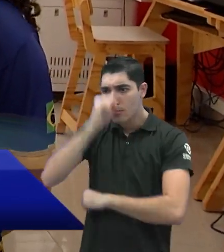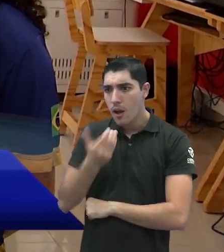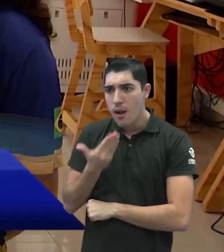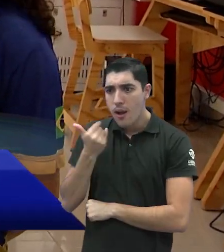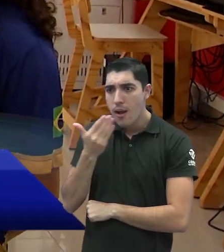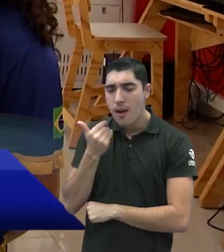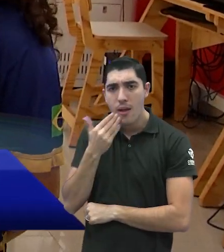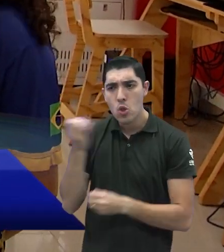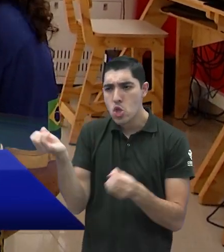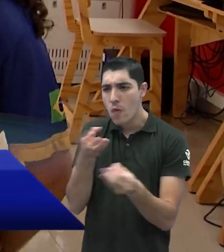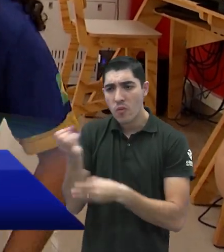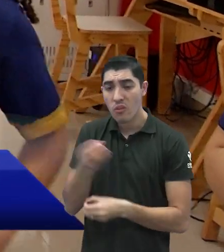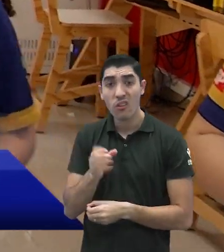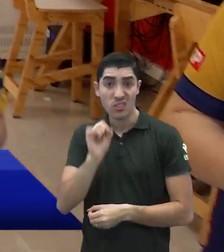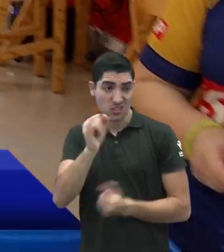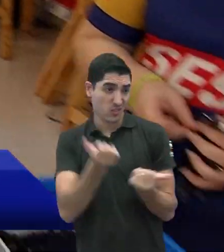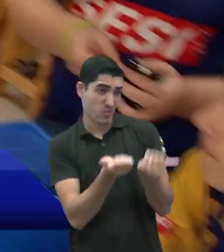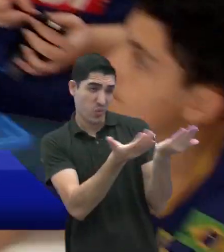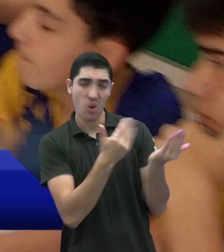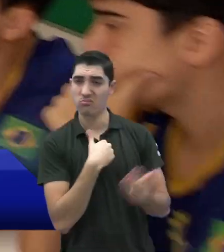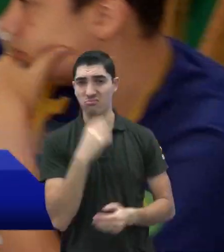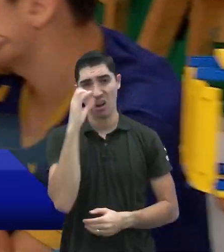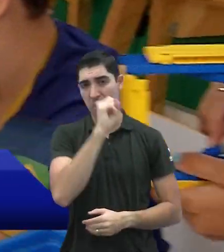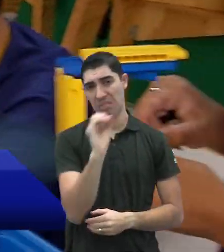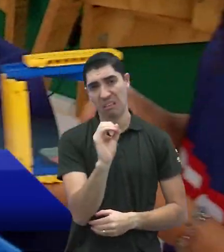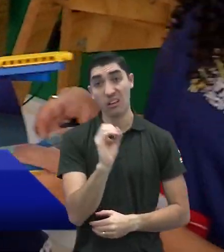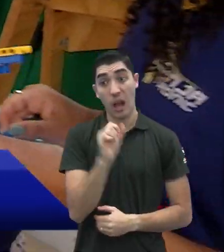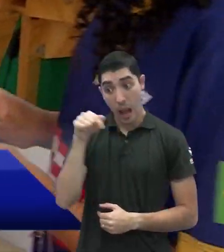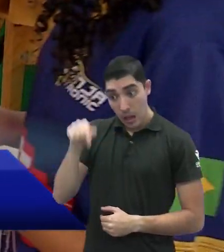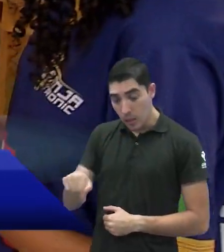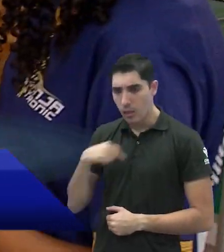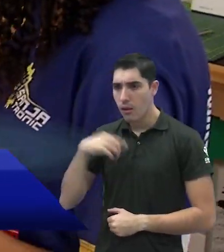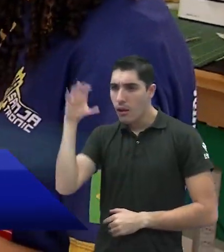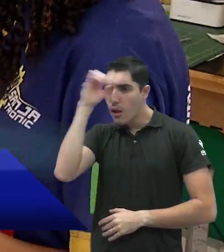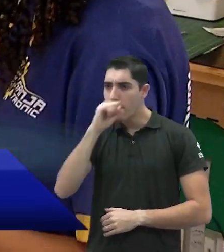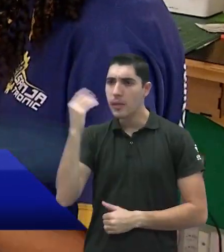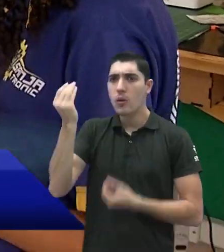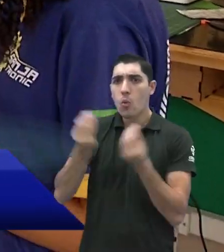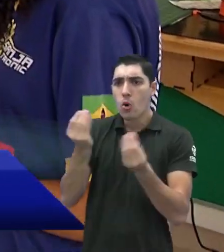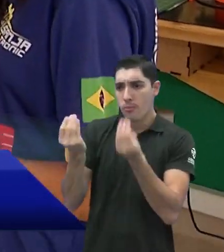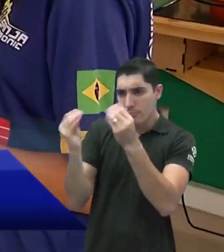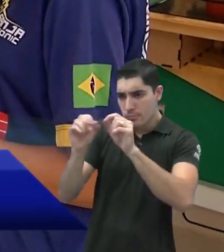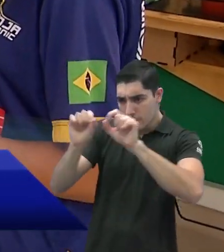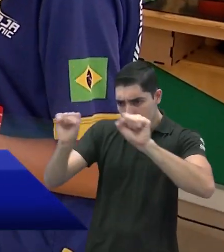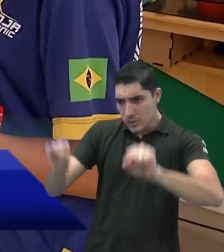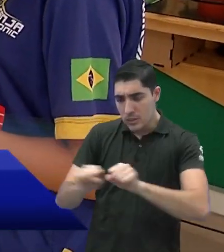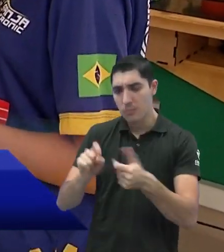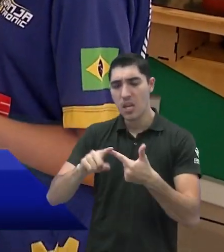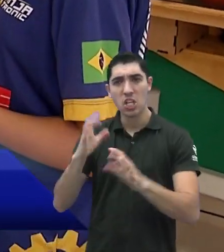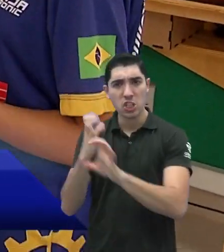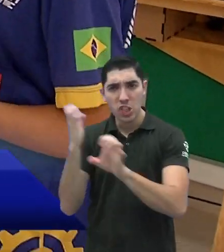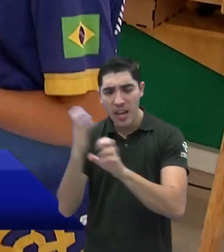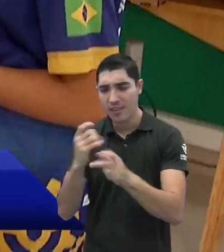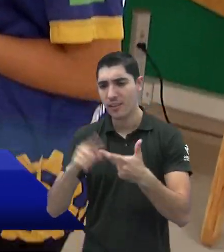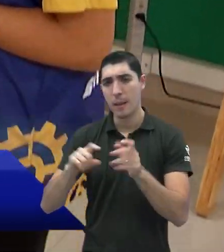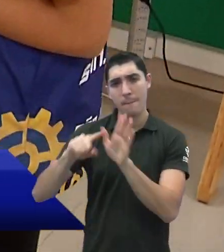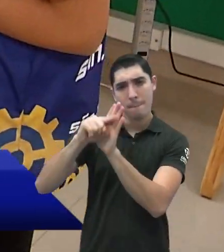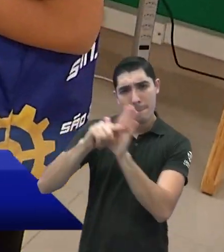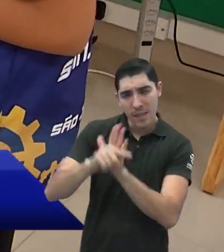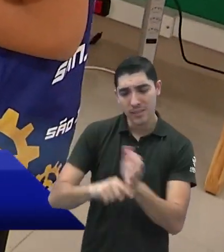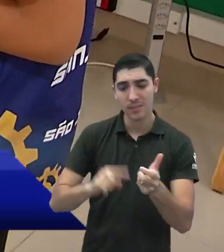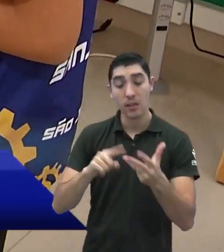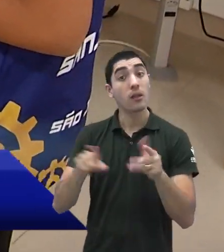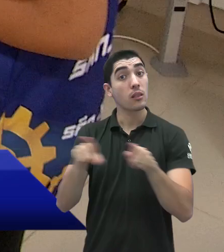anos eu aprendi muita coisa nova que eu não ia aprender fora da robótica. E eu aprendi a conseguir programar melhor, coisas